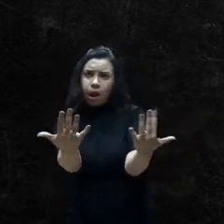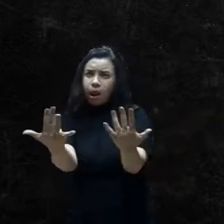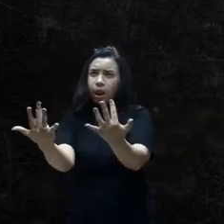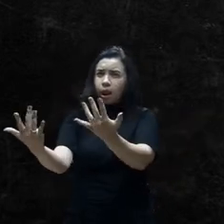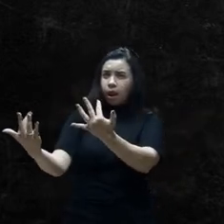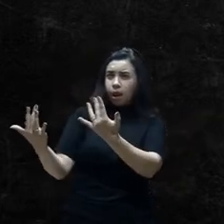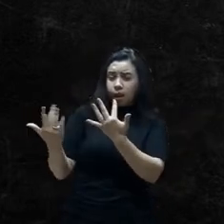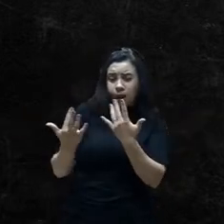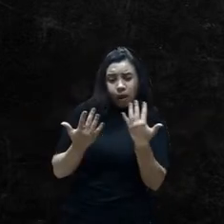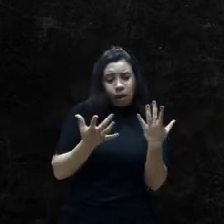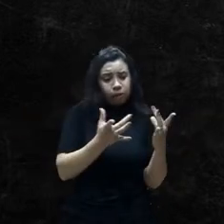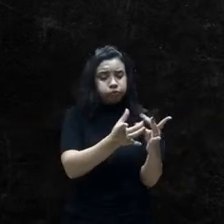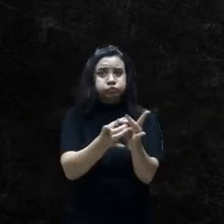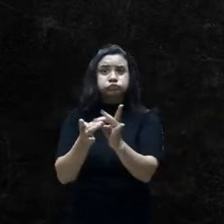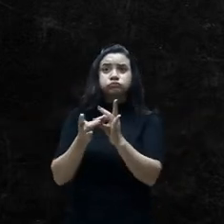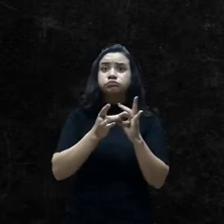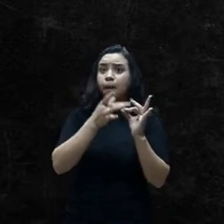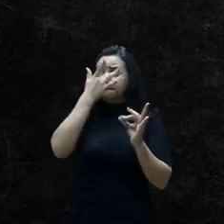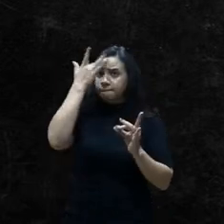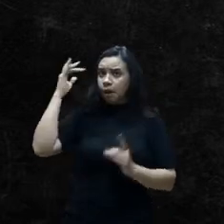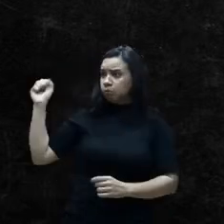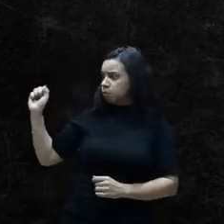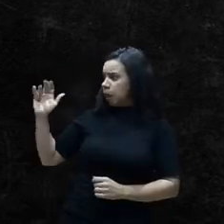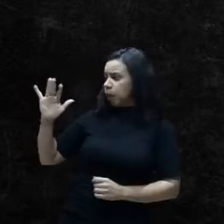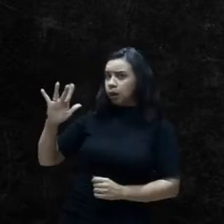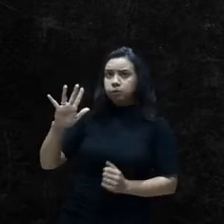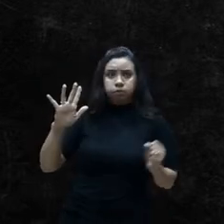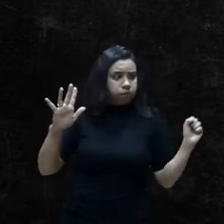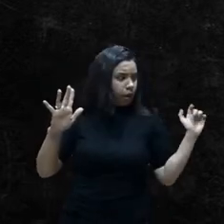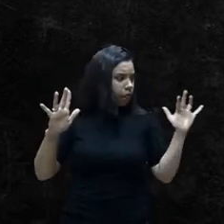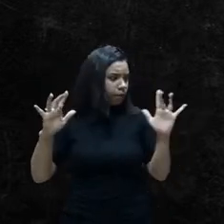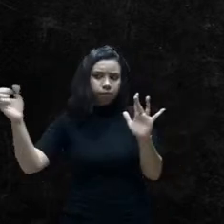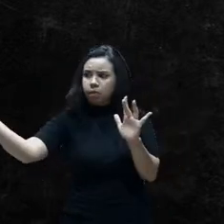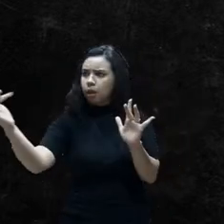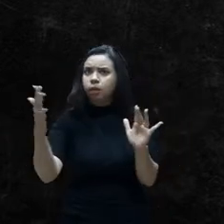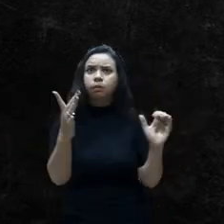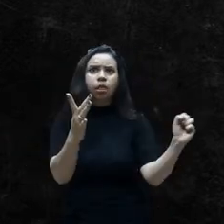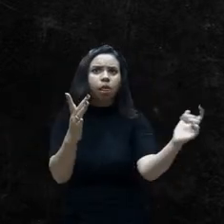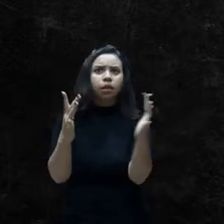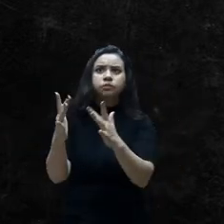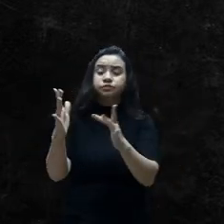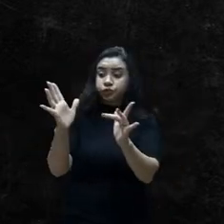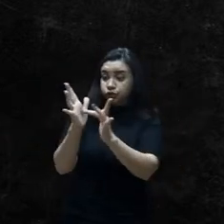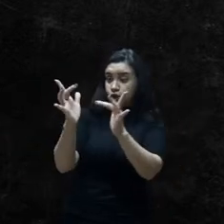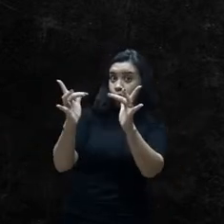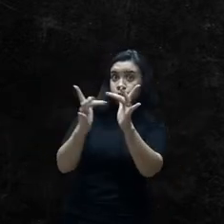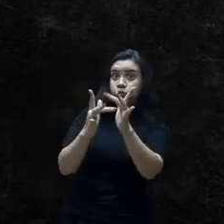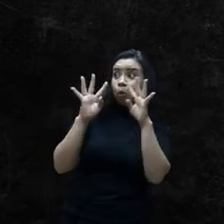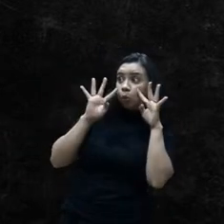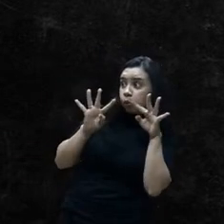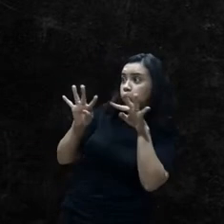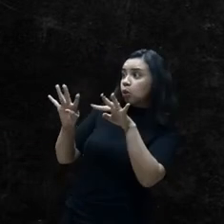se reuniu e pessoas de todas as cidades vieram até Jesus, ele disse por